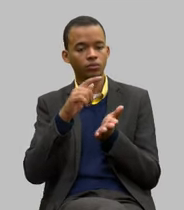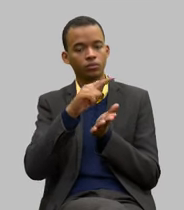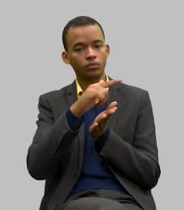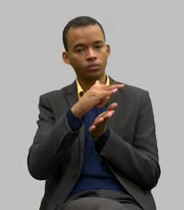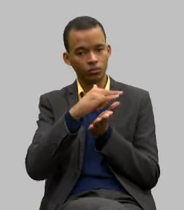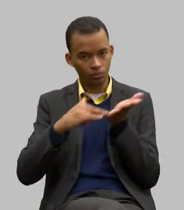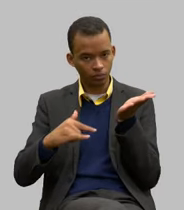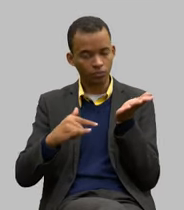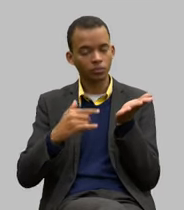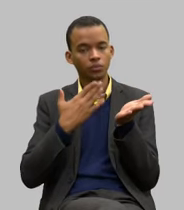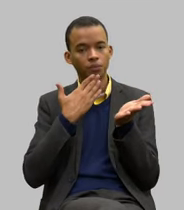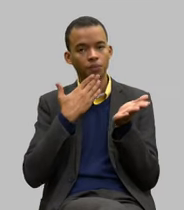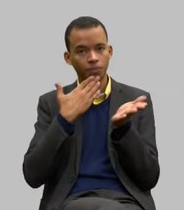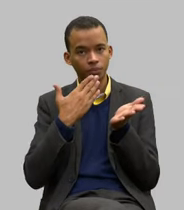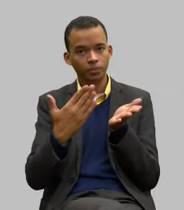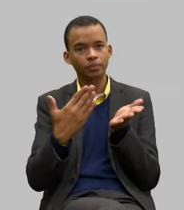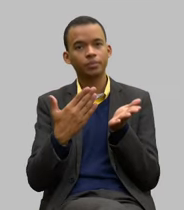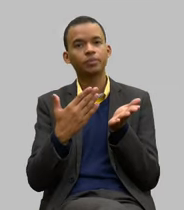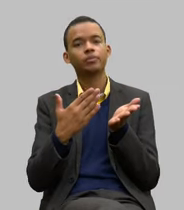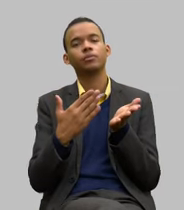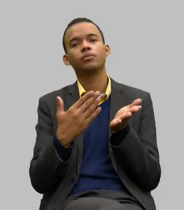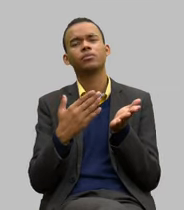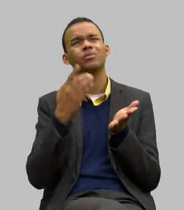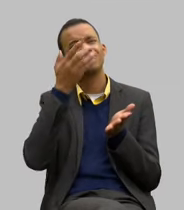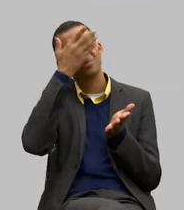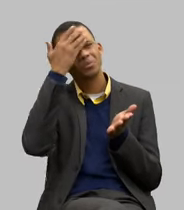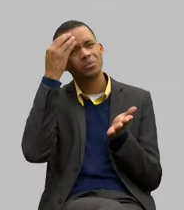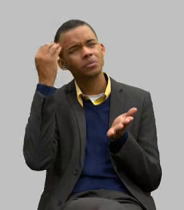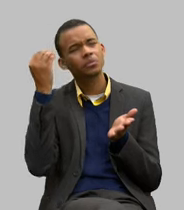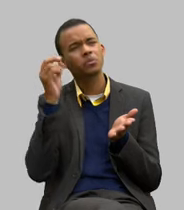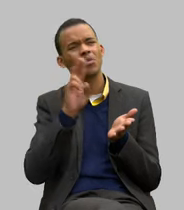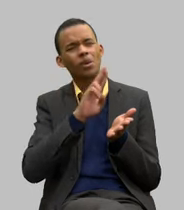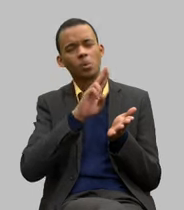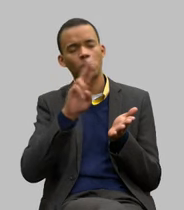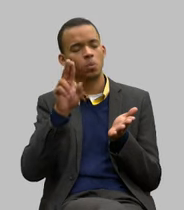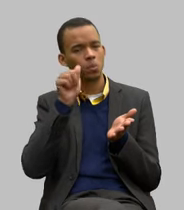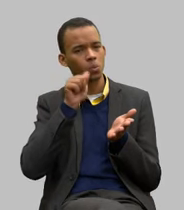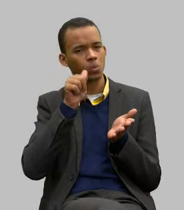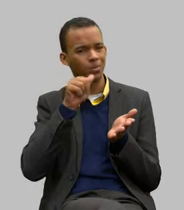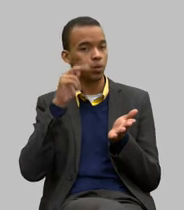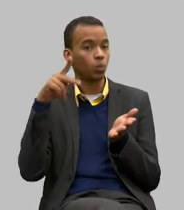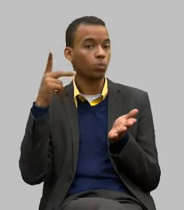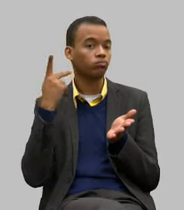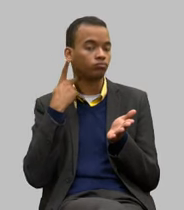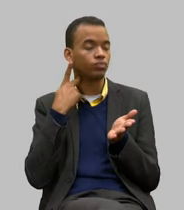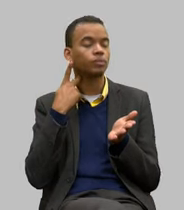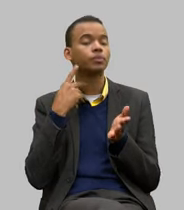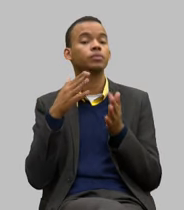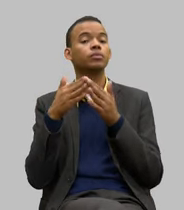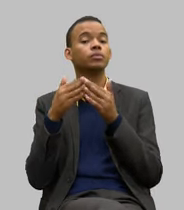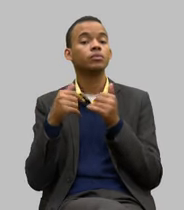lá do gaeco esqueci aqui me me fale o nome dela eh para pedir a prisão preventiva dela